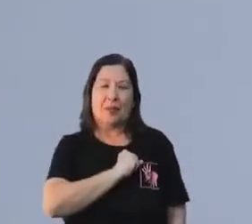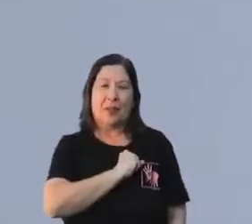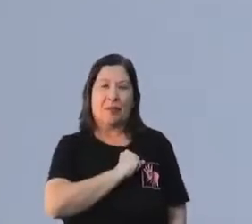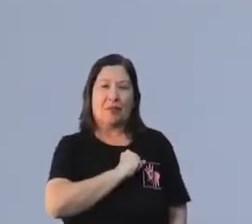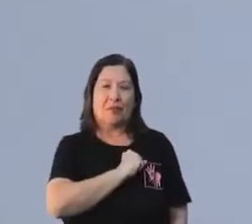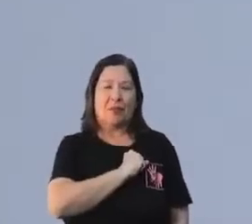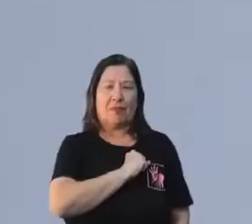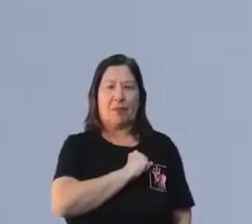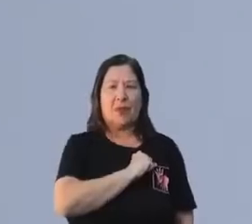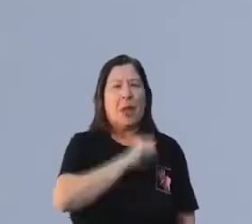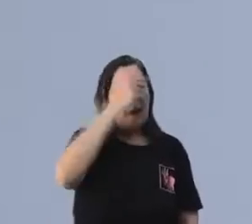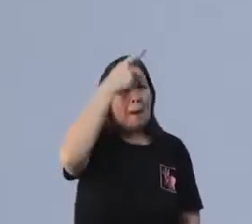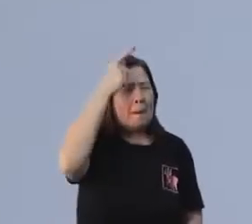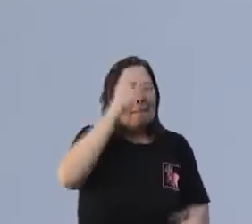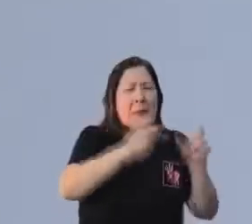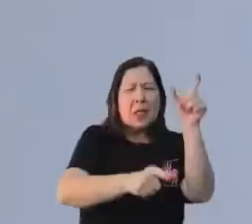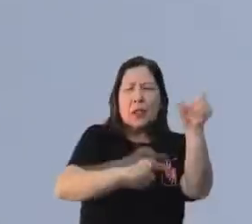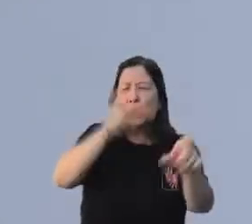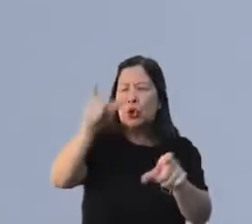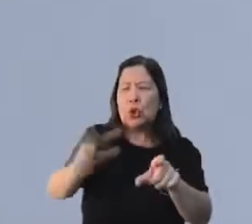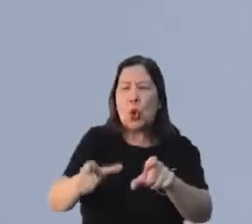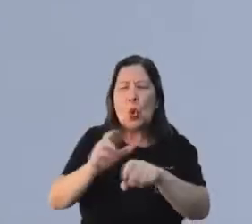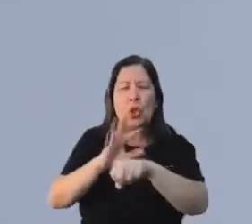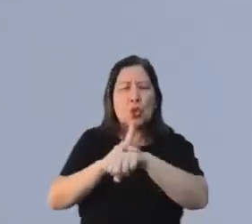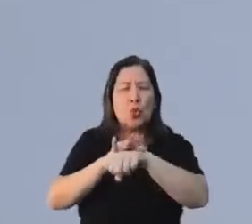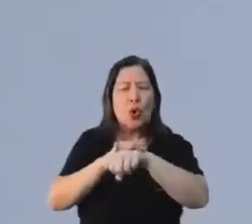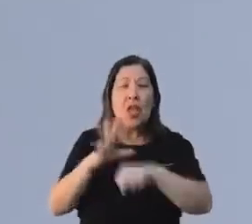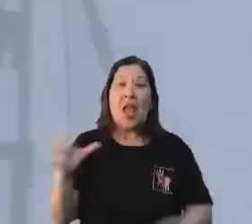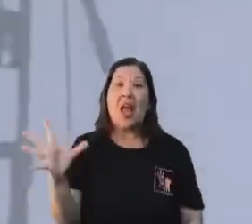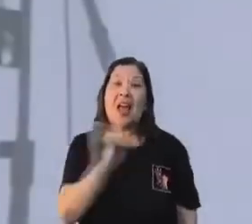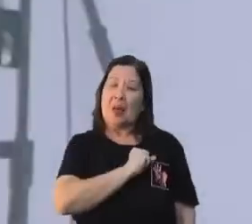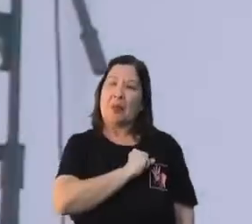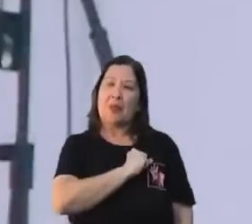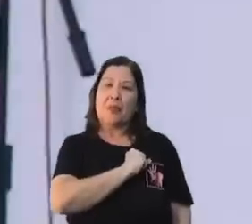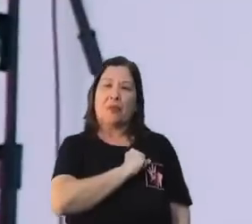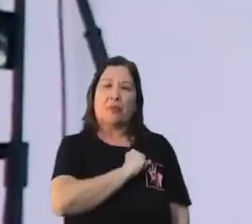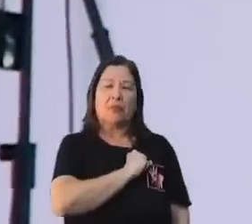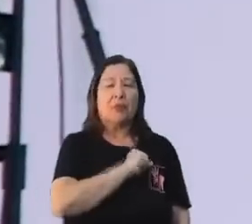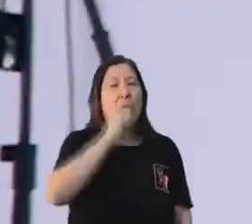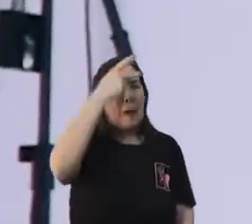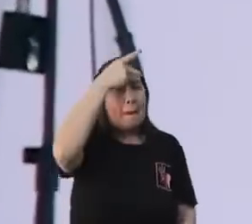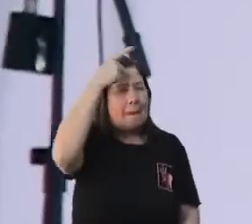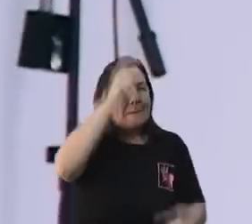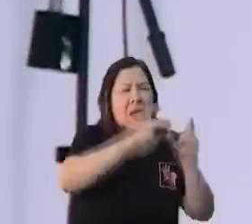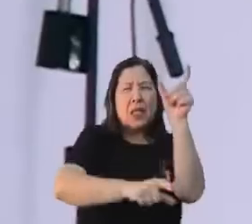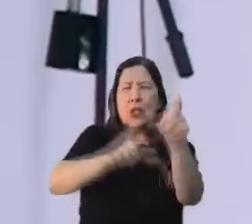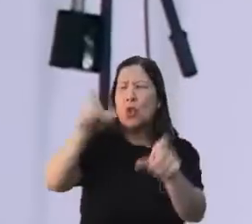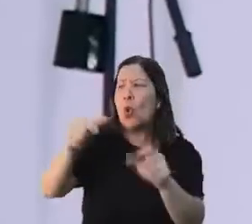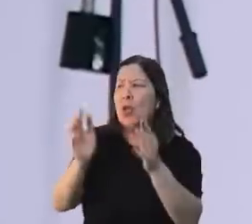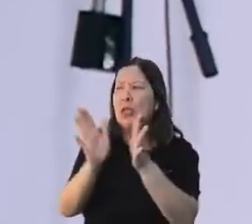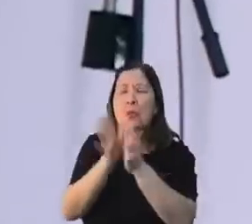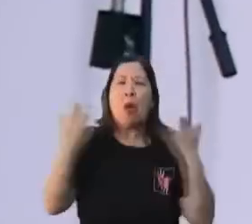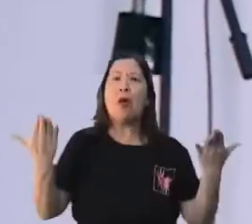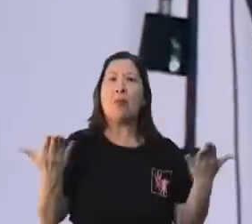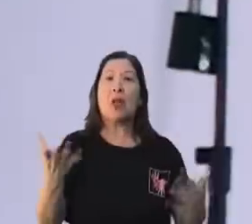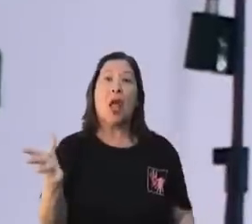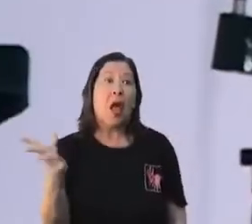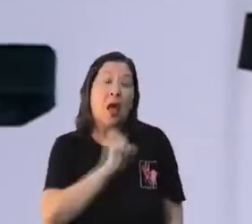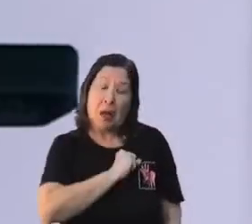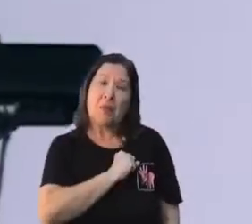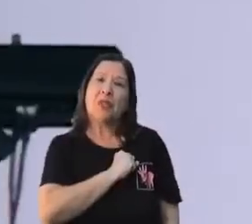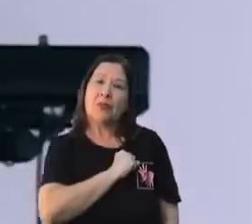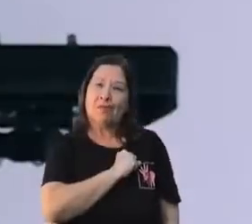4 evangelhos, Mateus, Marcos e Lucas não falam o nome dessa mulher,